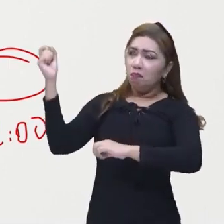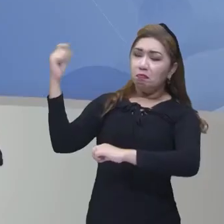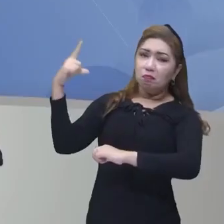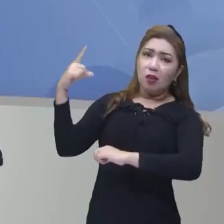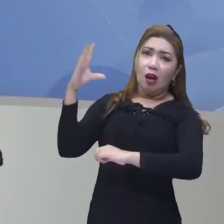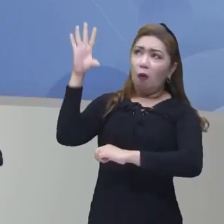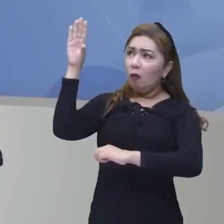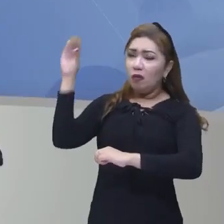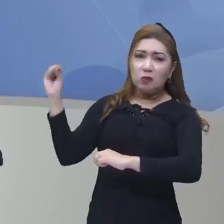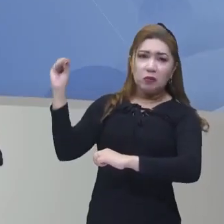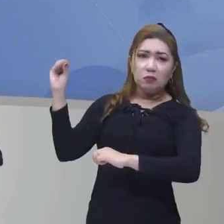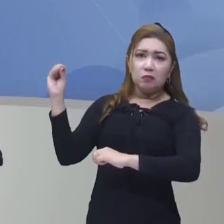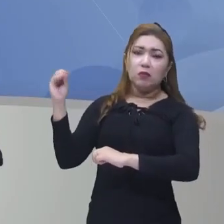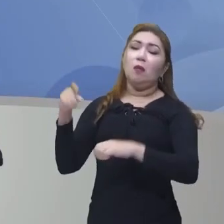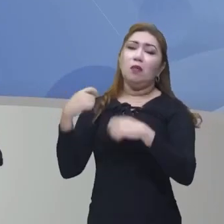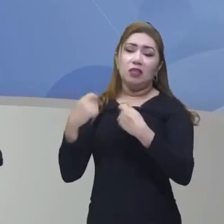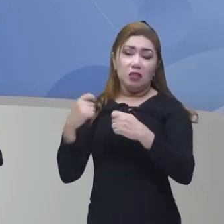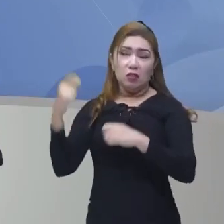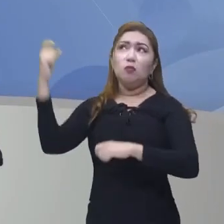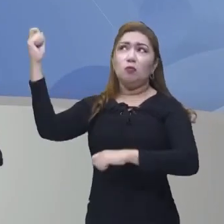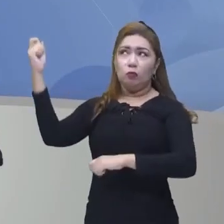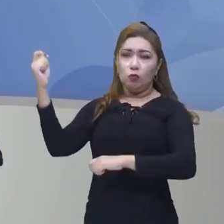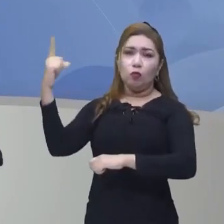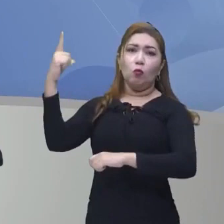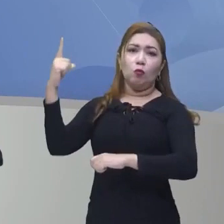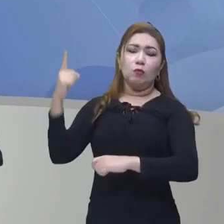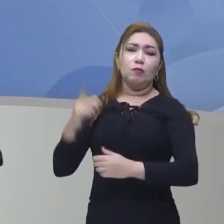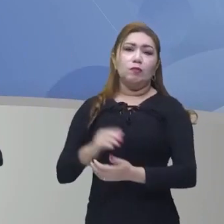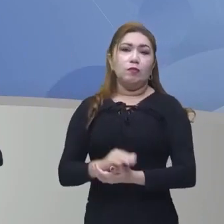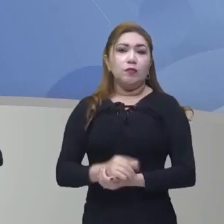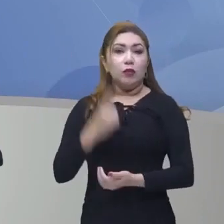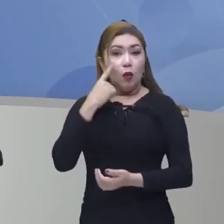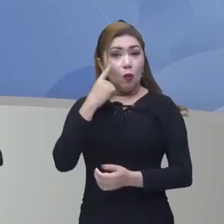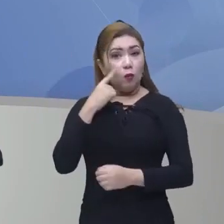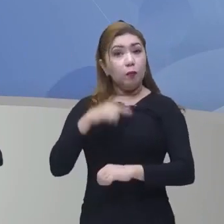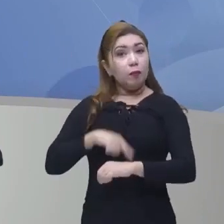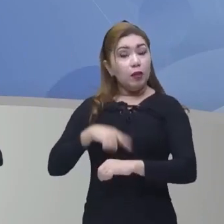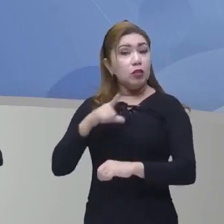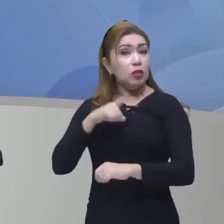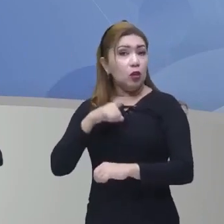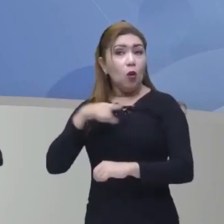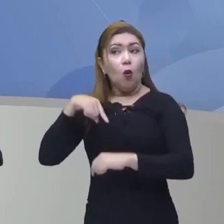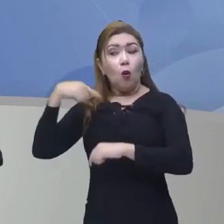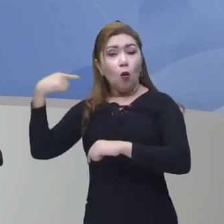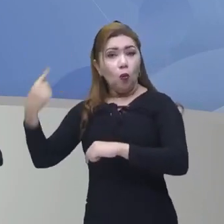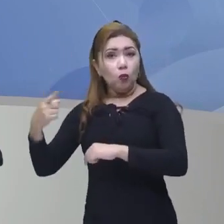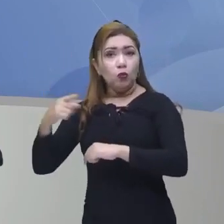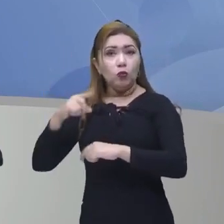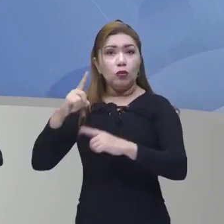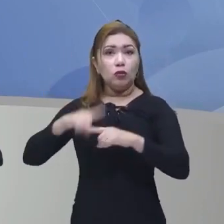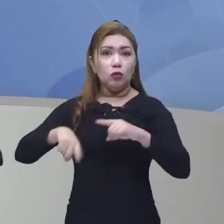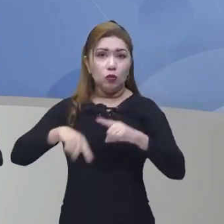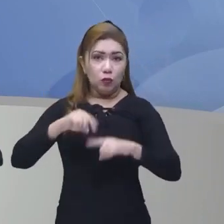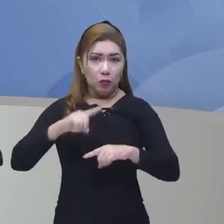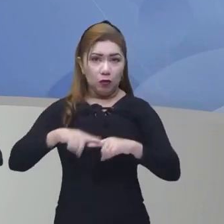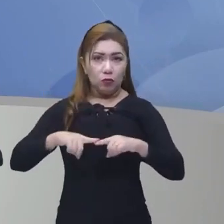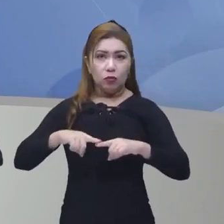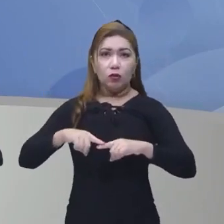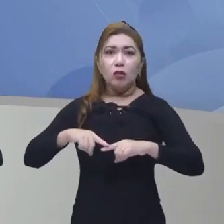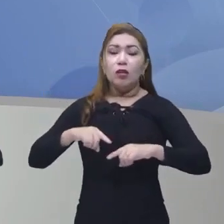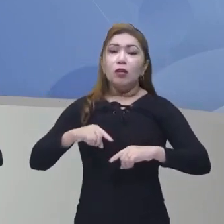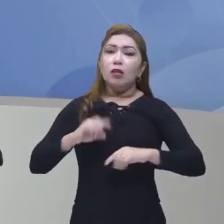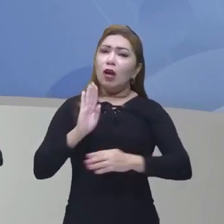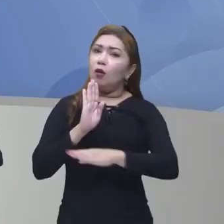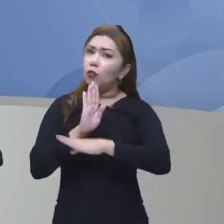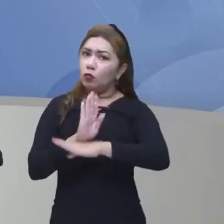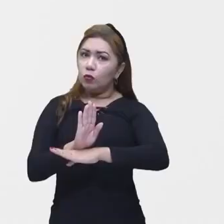solar. Muito bem, então nós vimos aí como é que funciona o relógio de sol, mas nós temos outros instrumentos de medida que ajudam na questão do tempo.